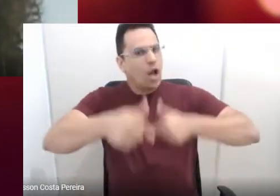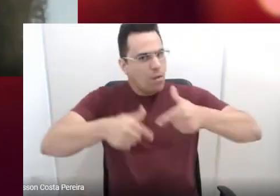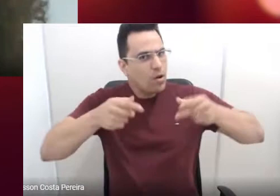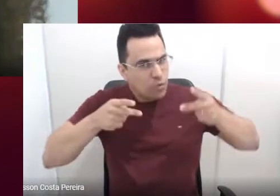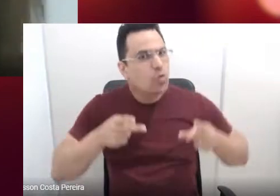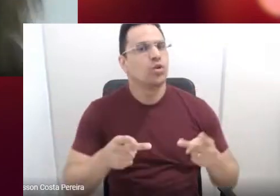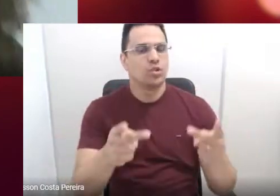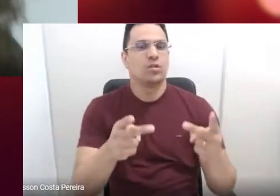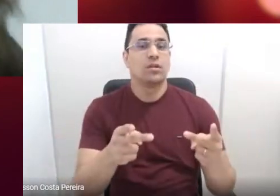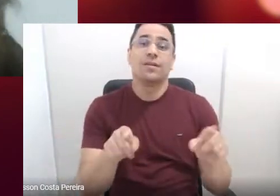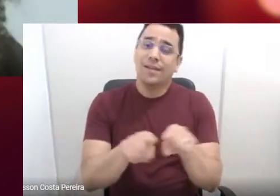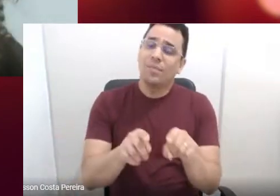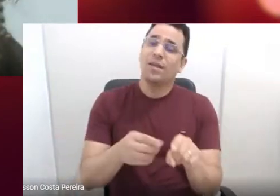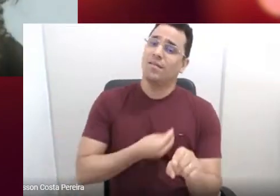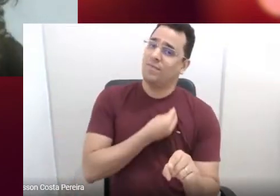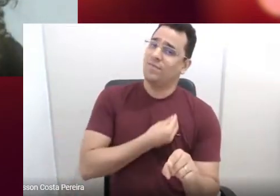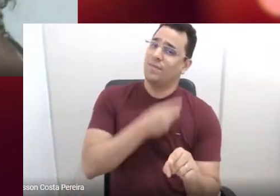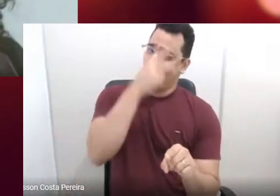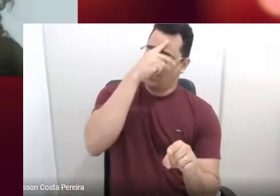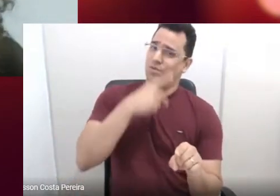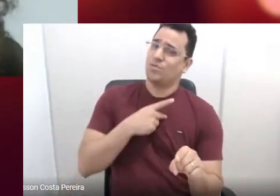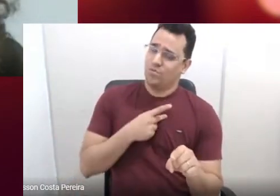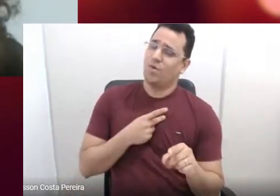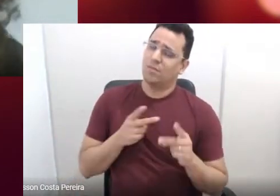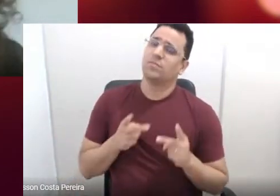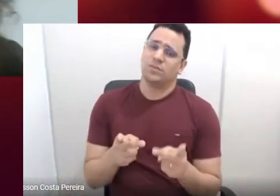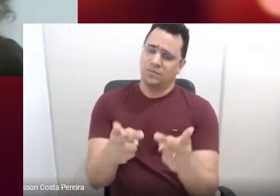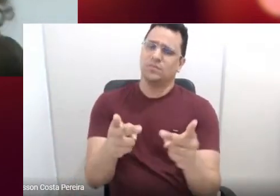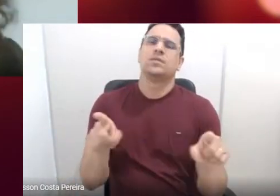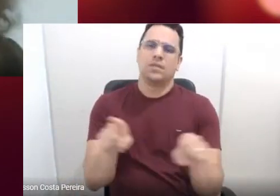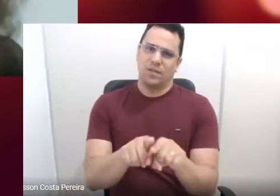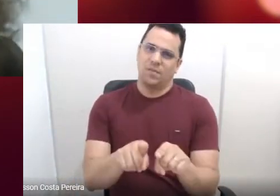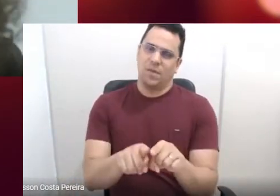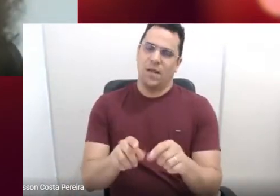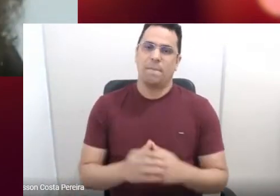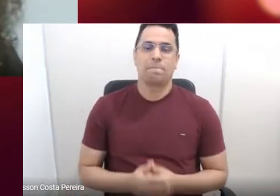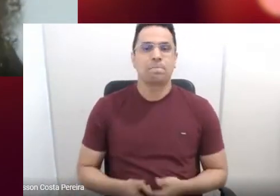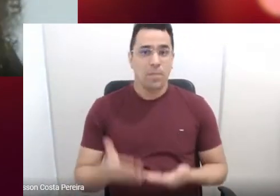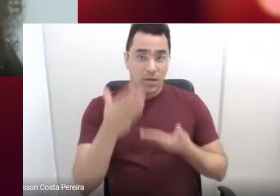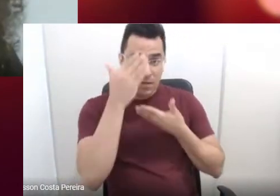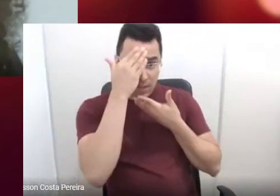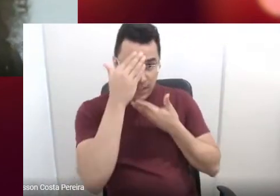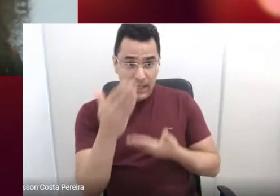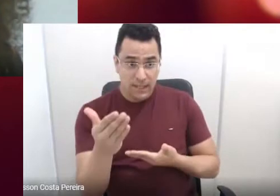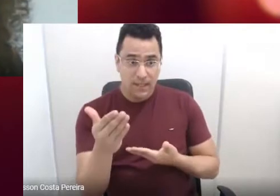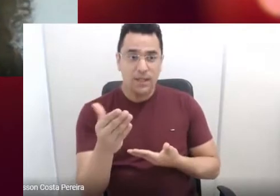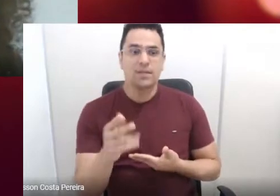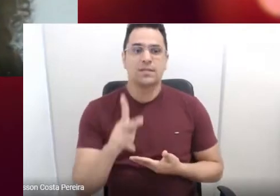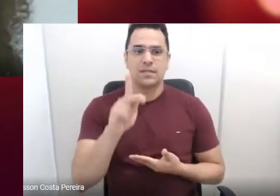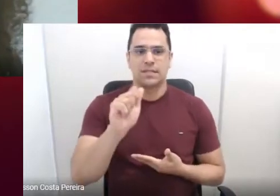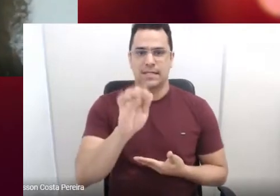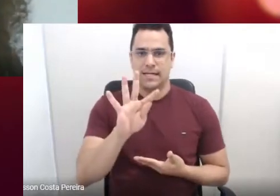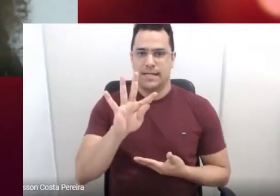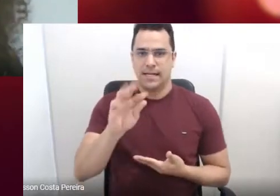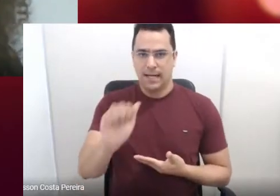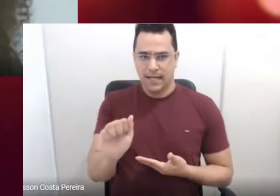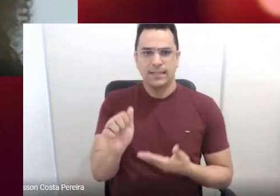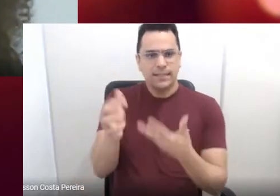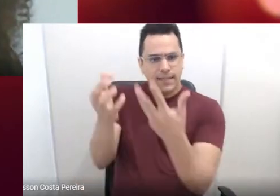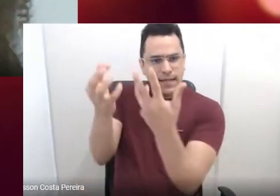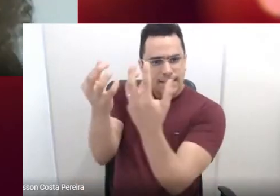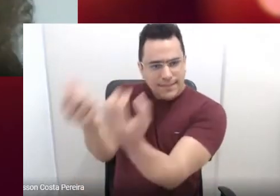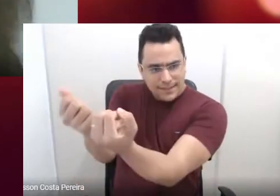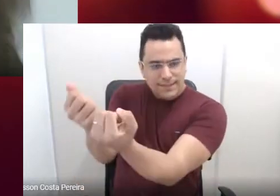e de trabalho. Né? Então, aí, agradeço, né, inicialmente, a colega por ter